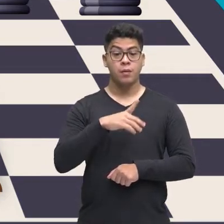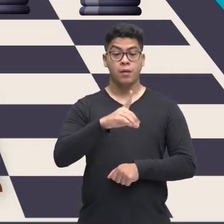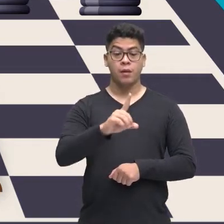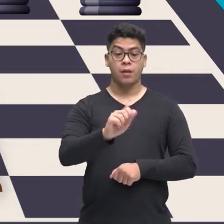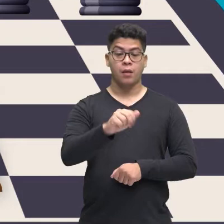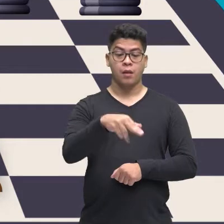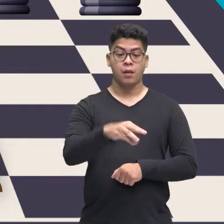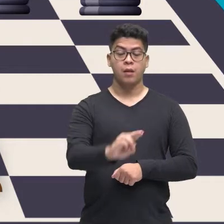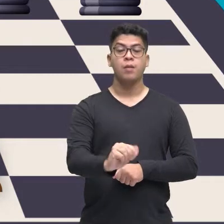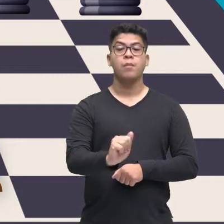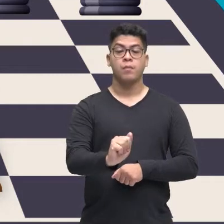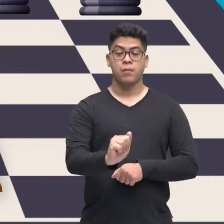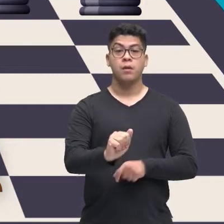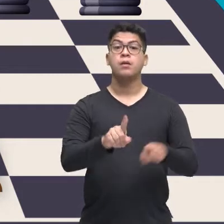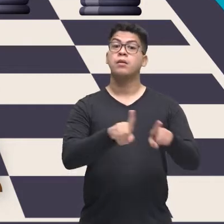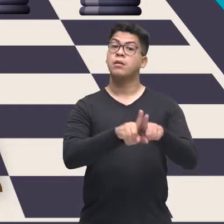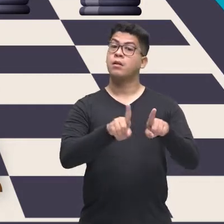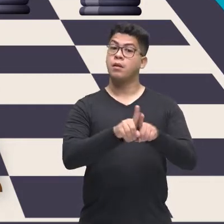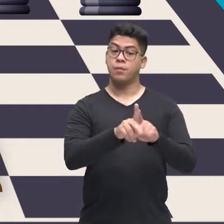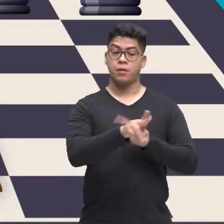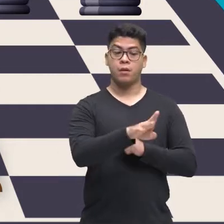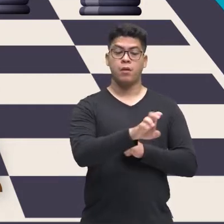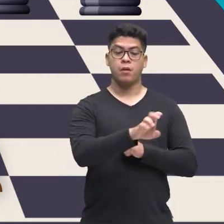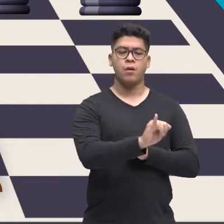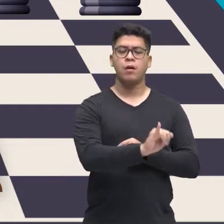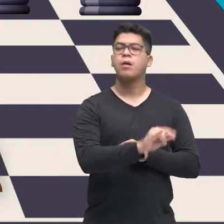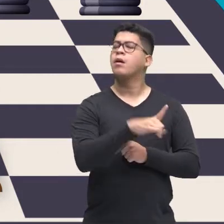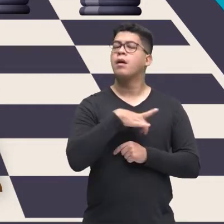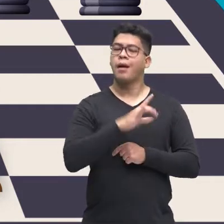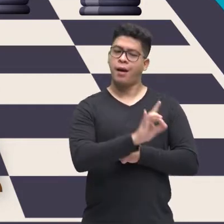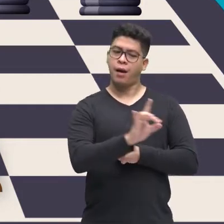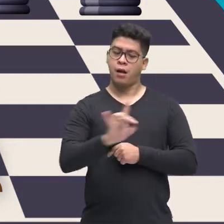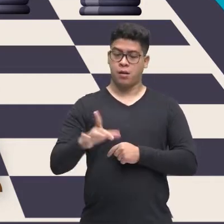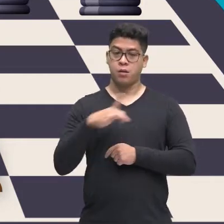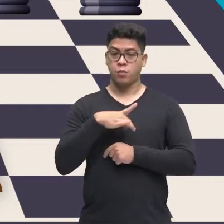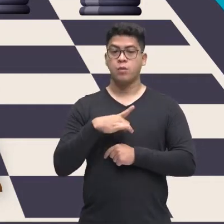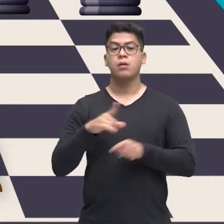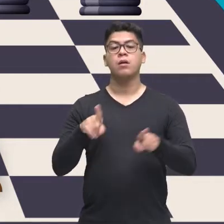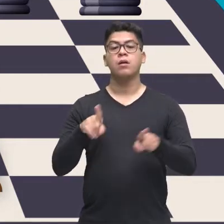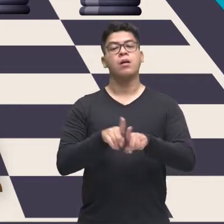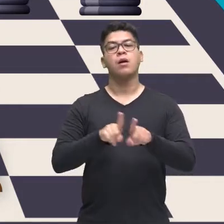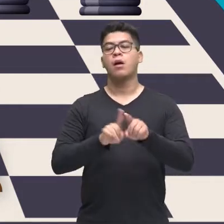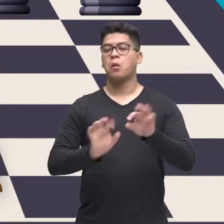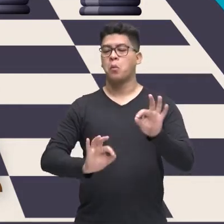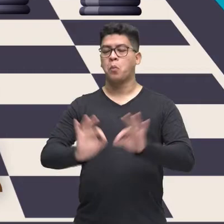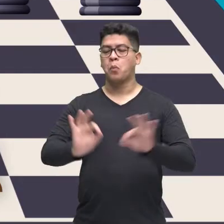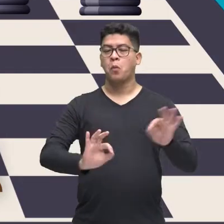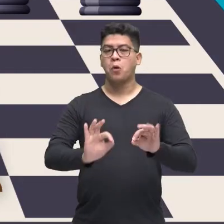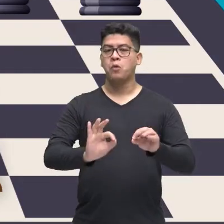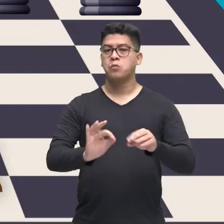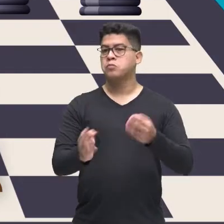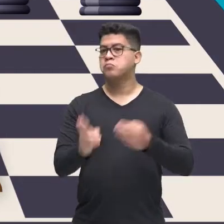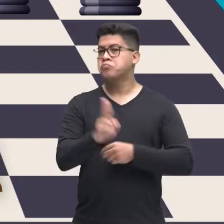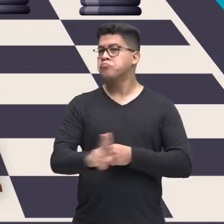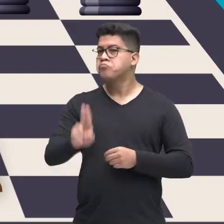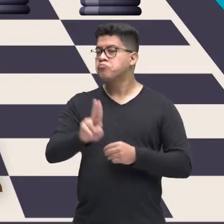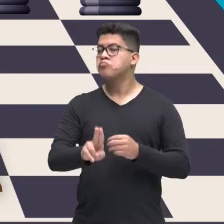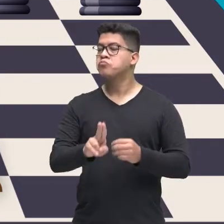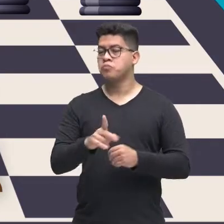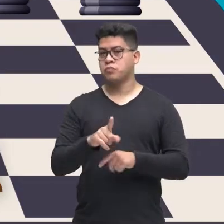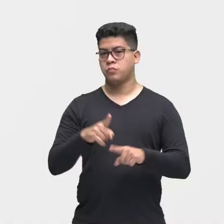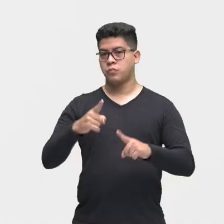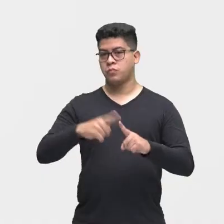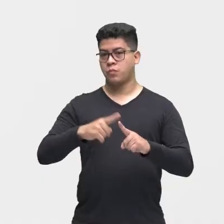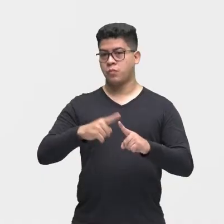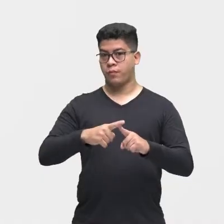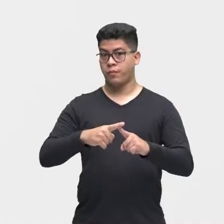deles tem um movimento uma captura e uma função desse dentro desse jogo e eu que nós iremos falar agora começando